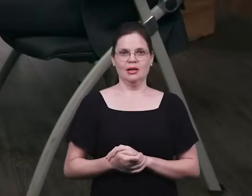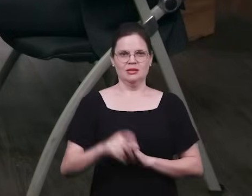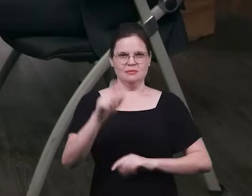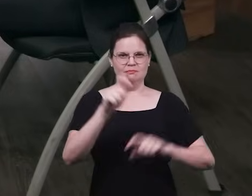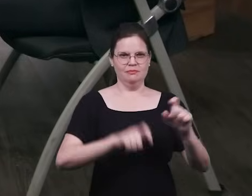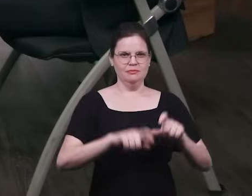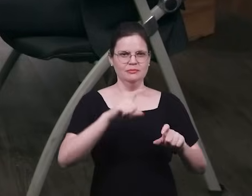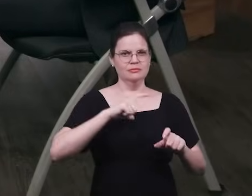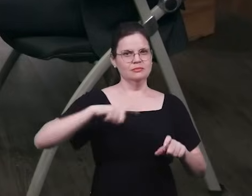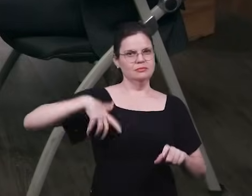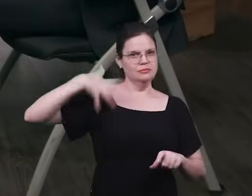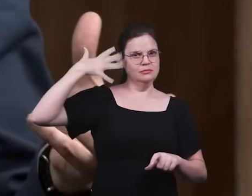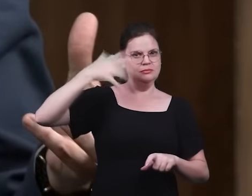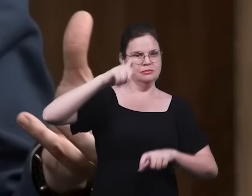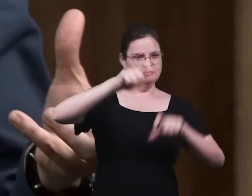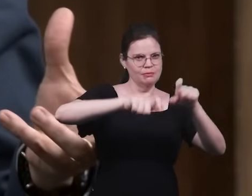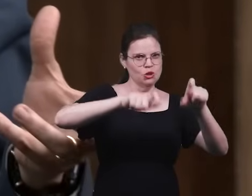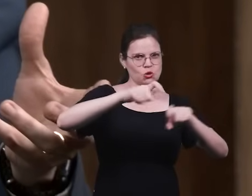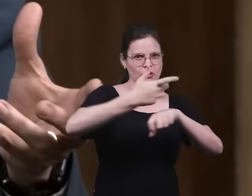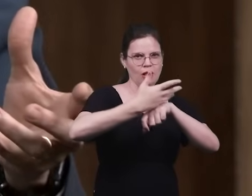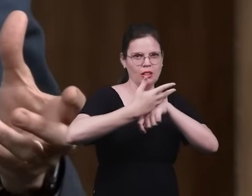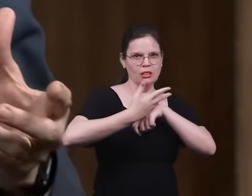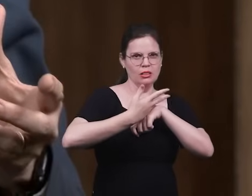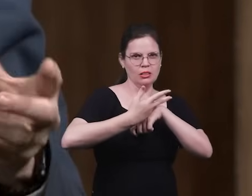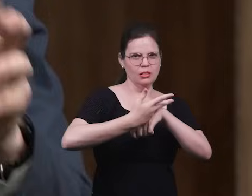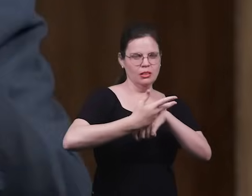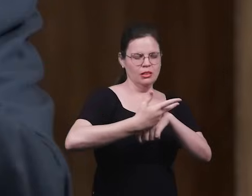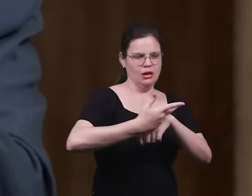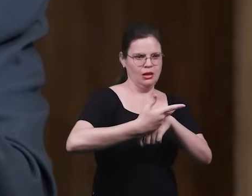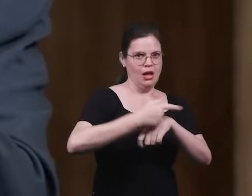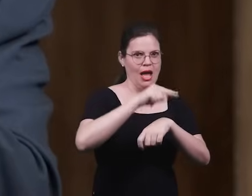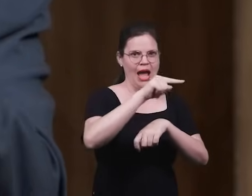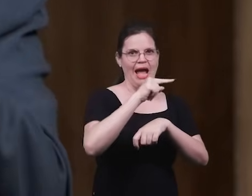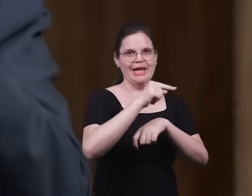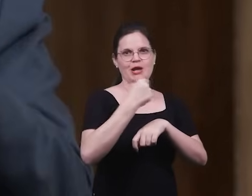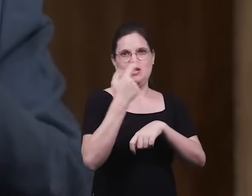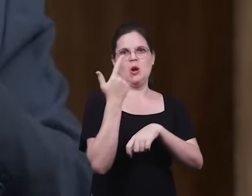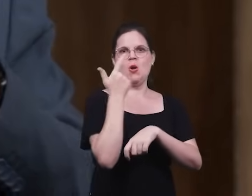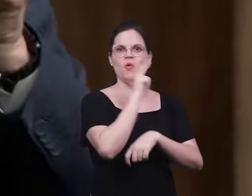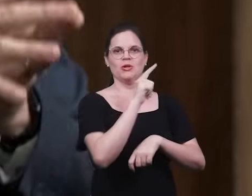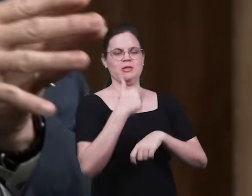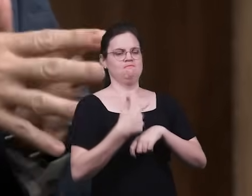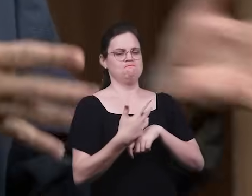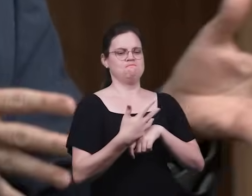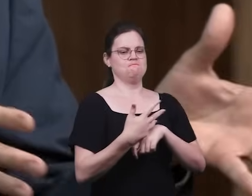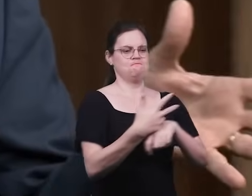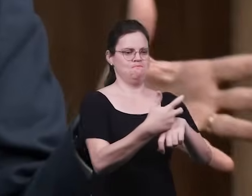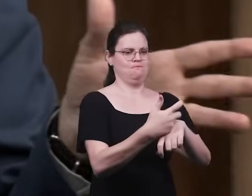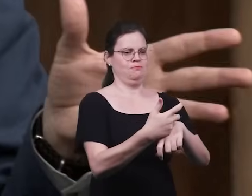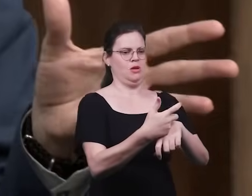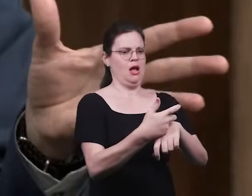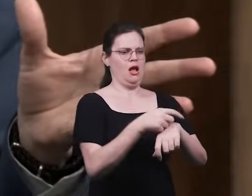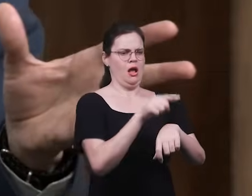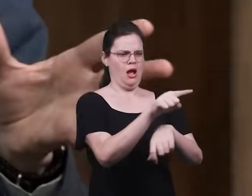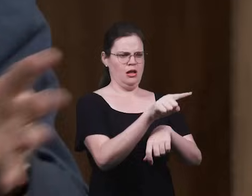humano se chega um momento em que aquele que foi o objeto para convencê-lo o